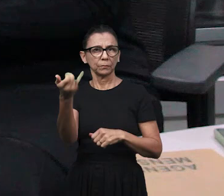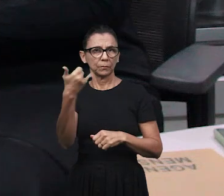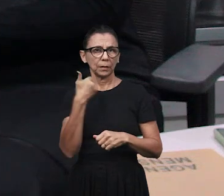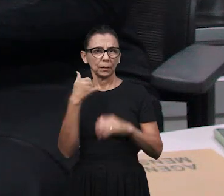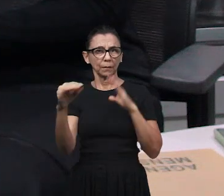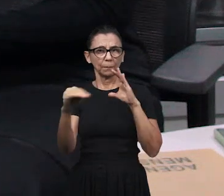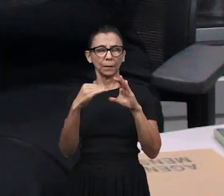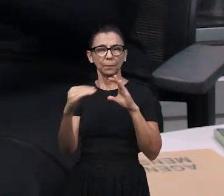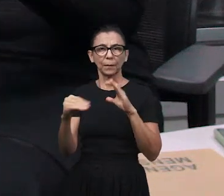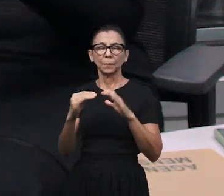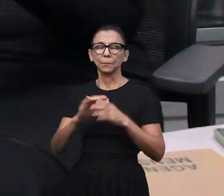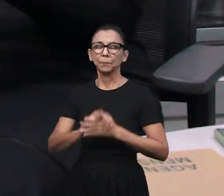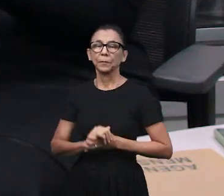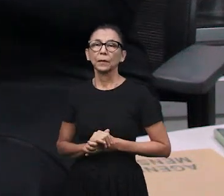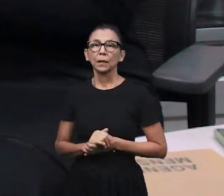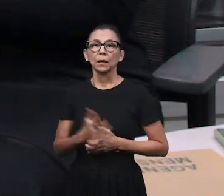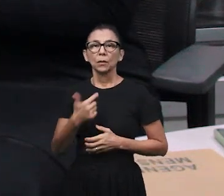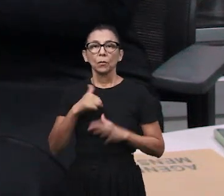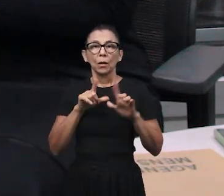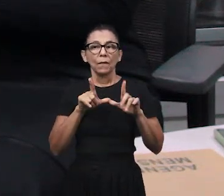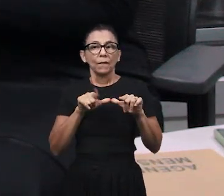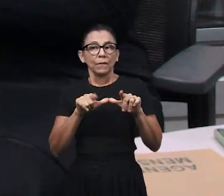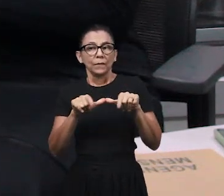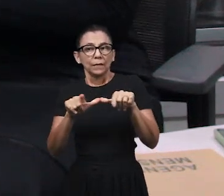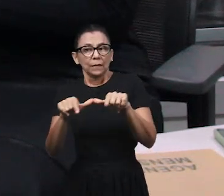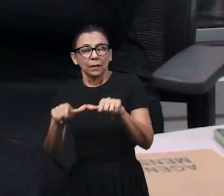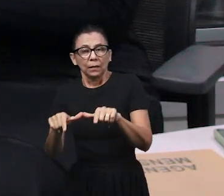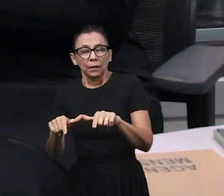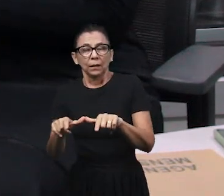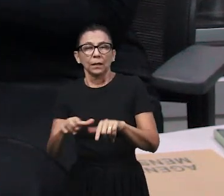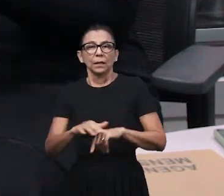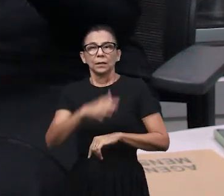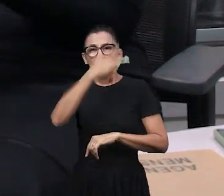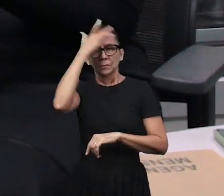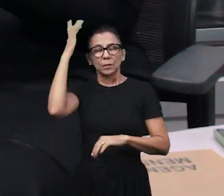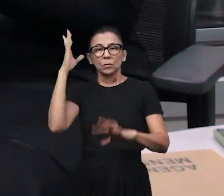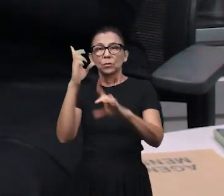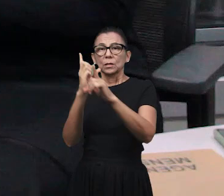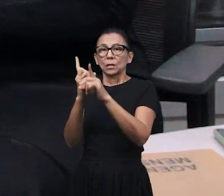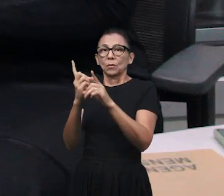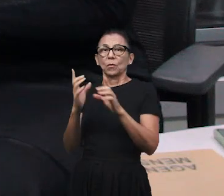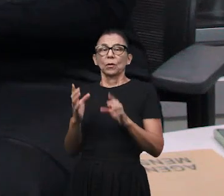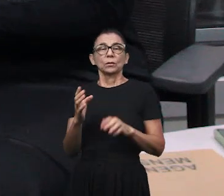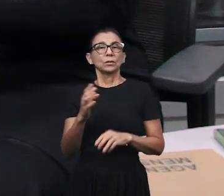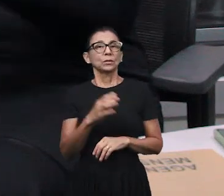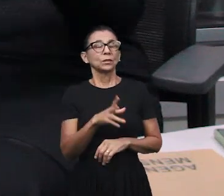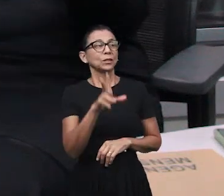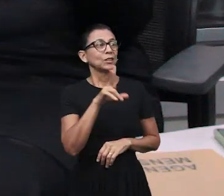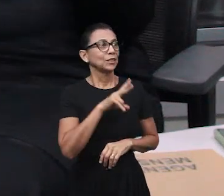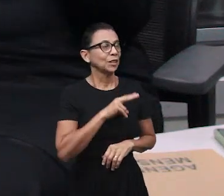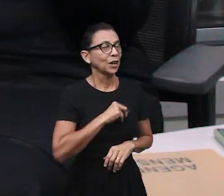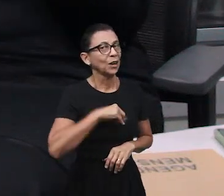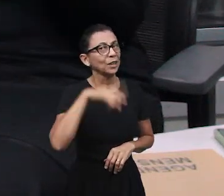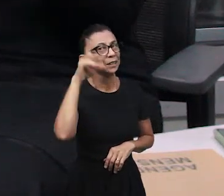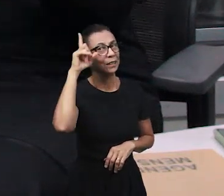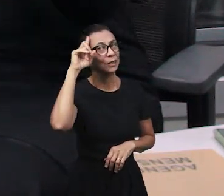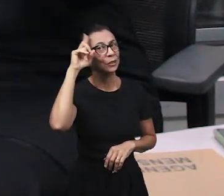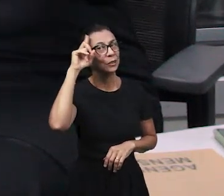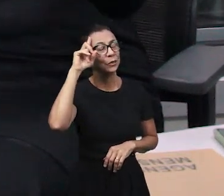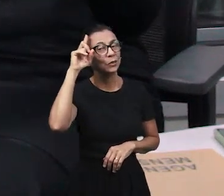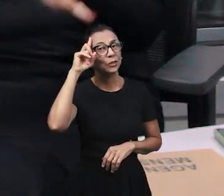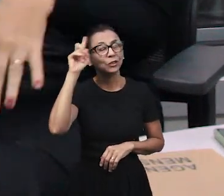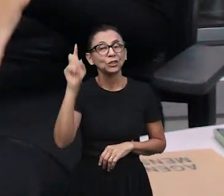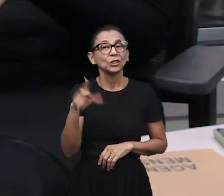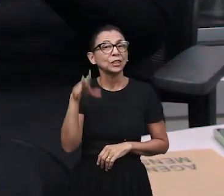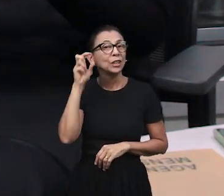trazido, mas quando eu viajo principalmente e as pessoas encontram comigo, vêm falar, nossa, eu escuto todos os dias,